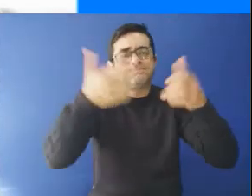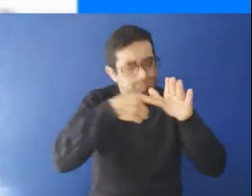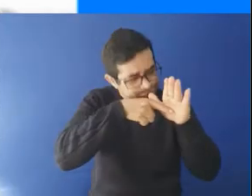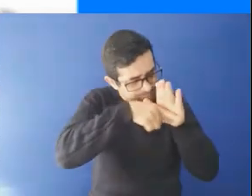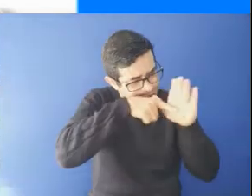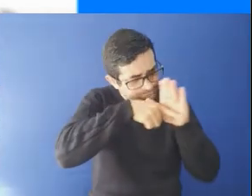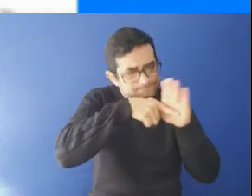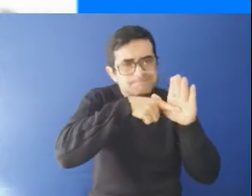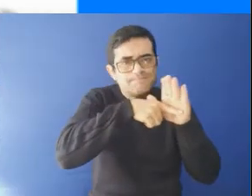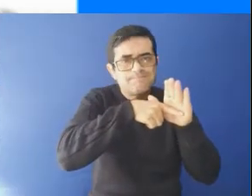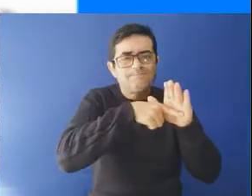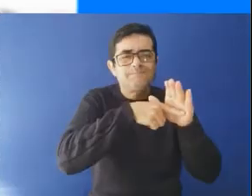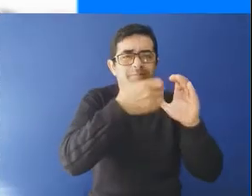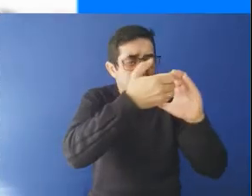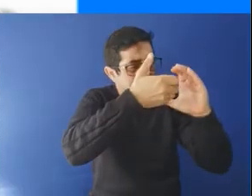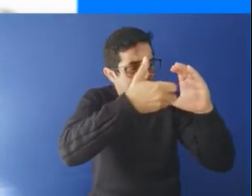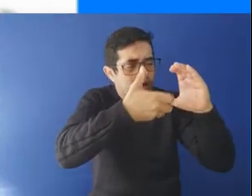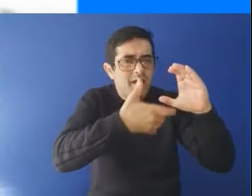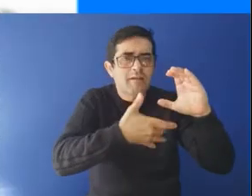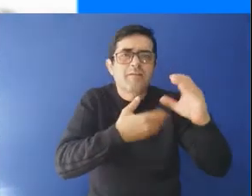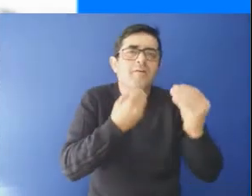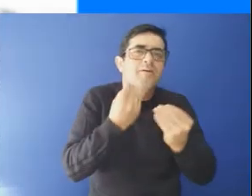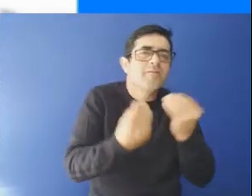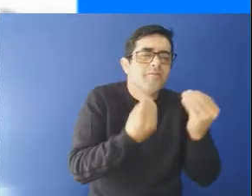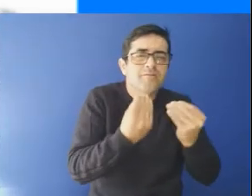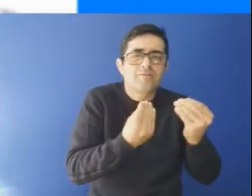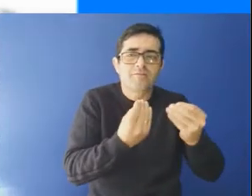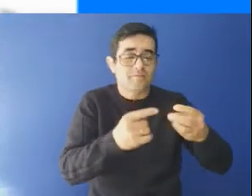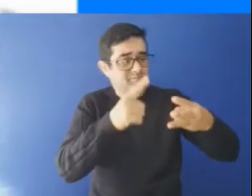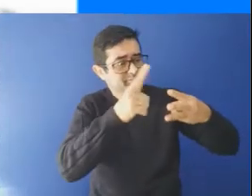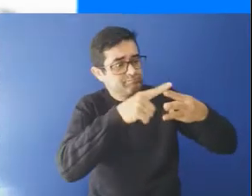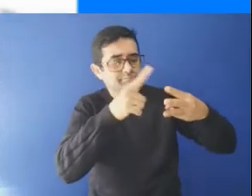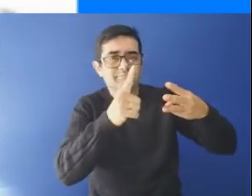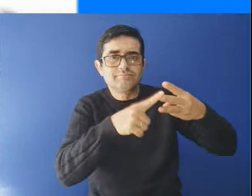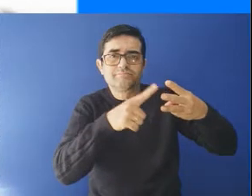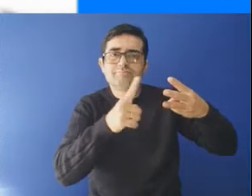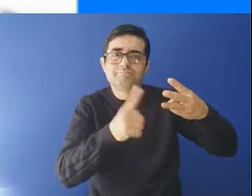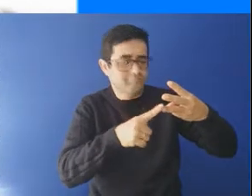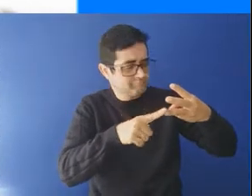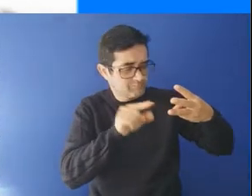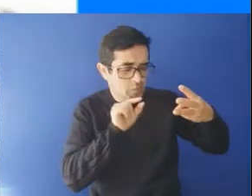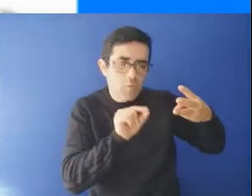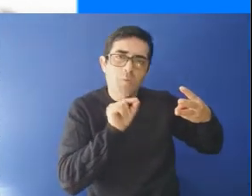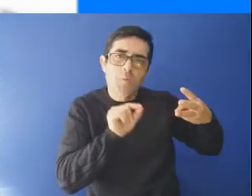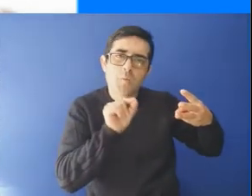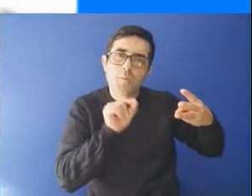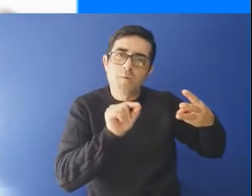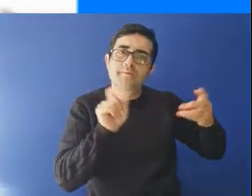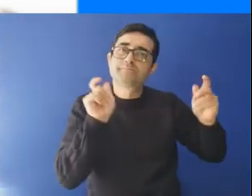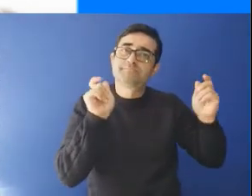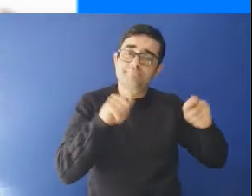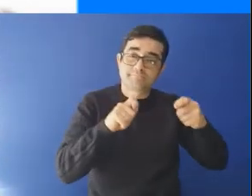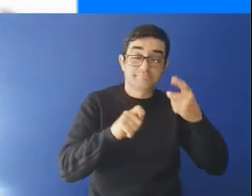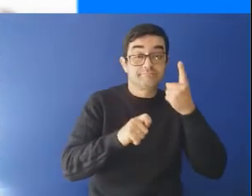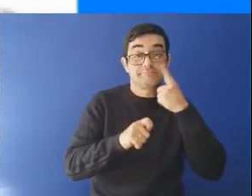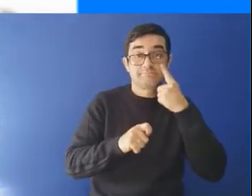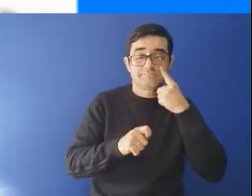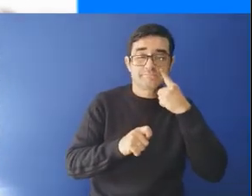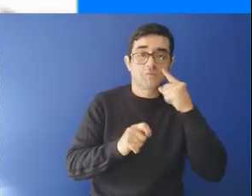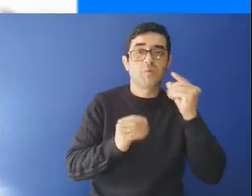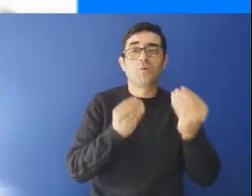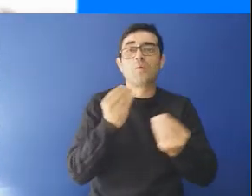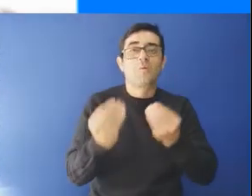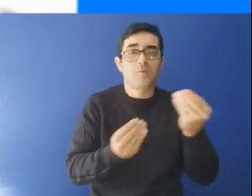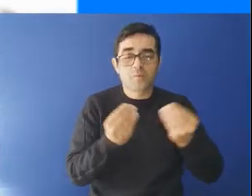faz uma análise granulométrica e vê o percentual de areia, de silt ou de argila que tem no solo para classificá-lo. E ele